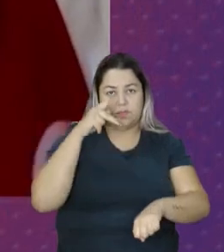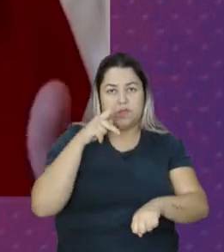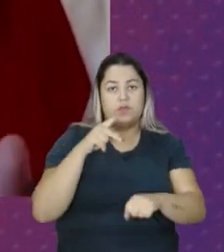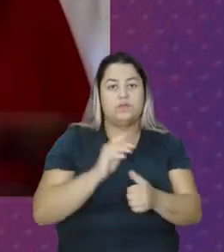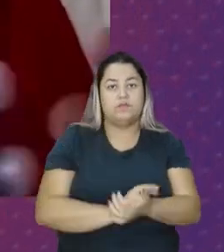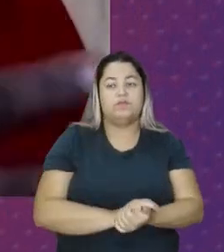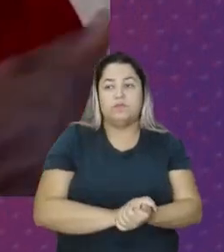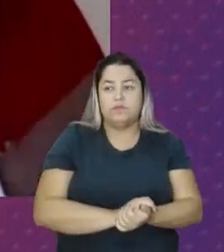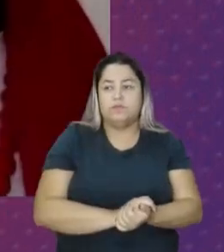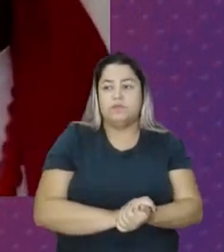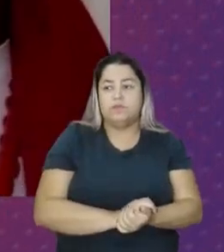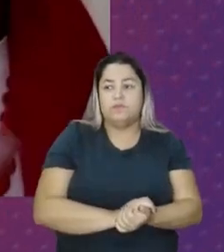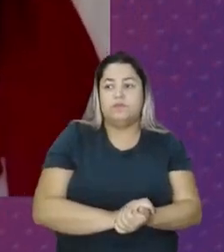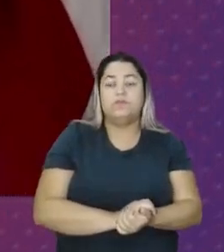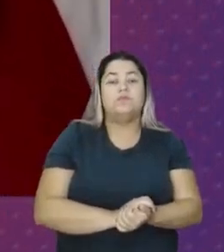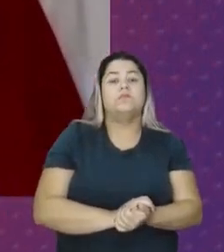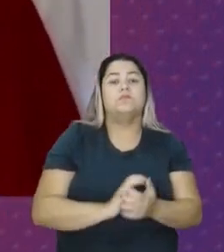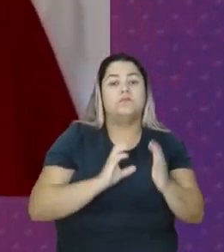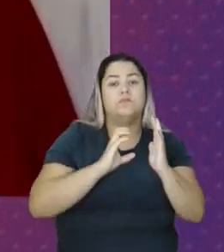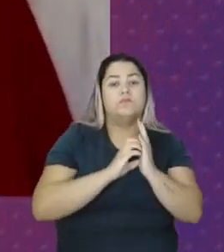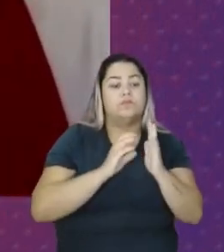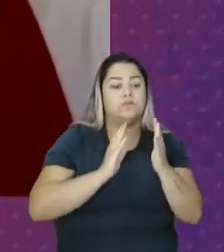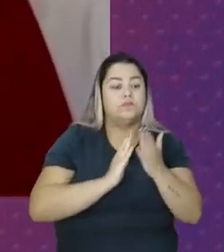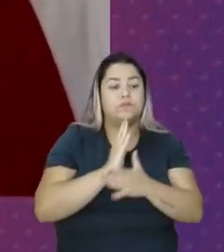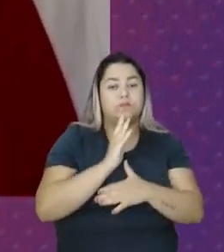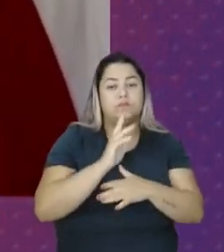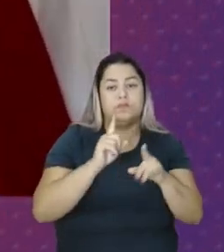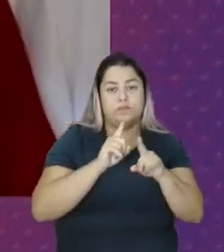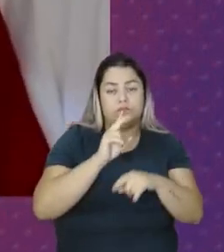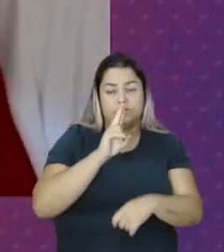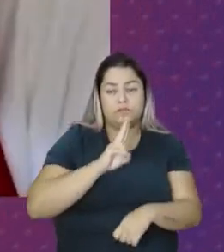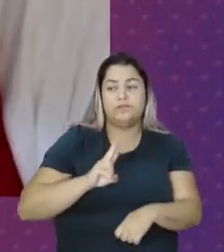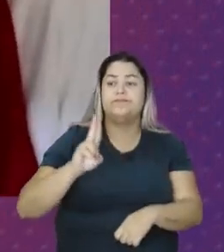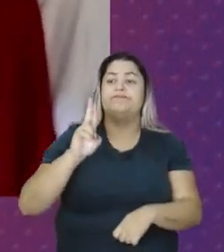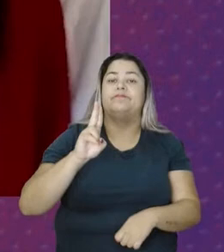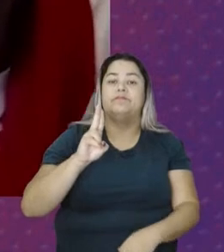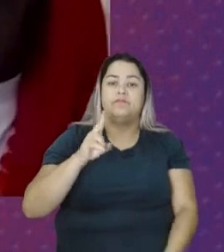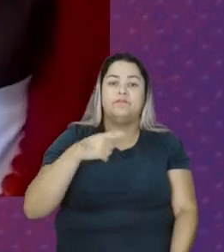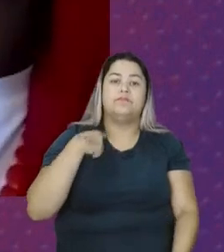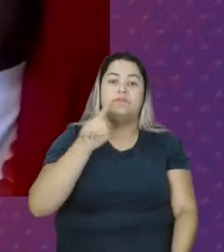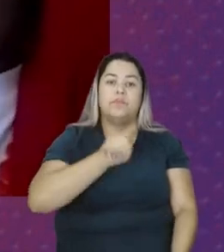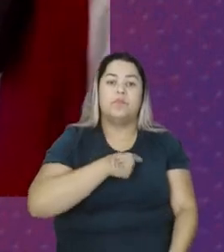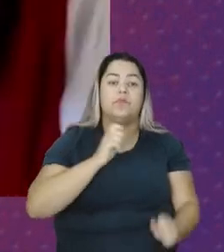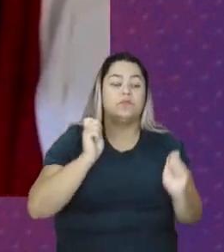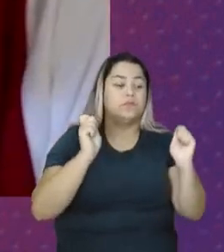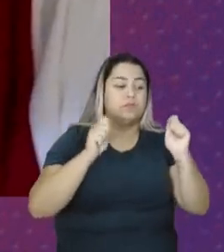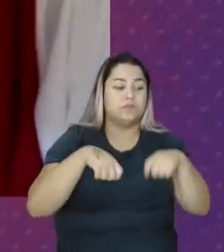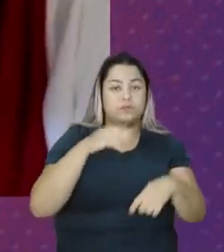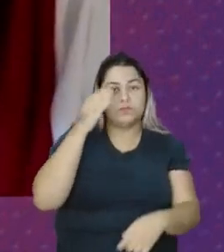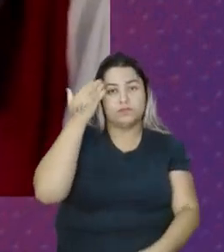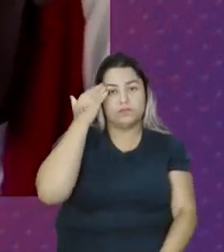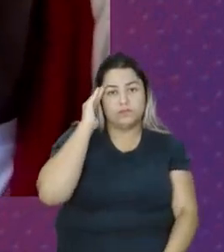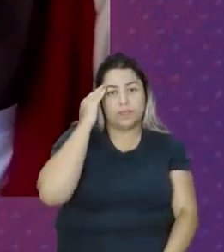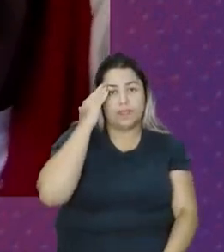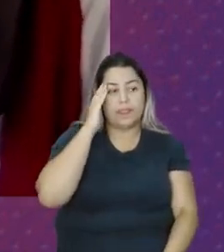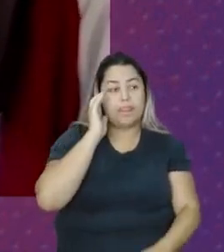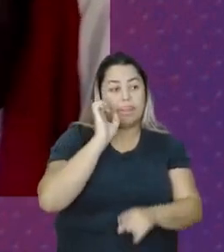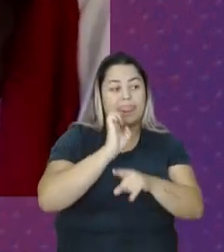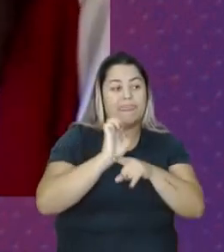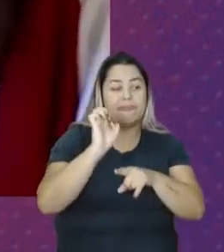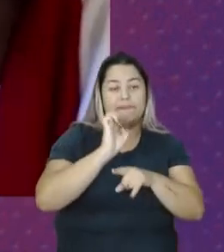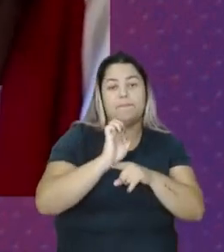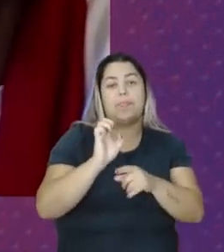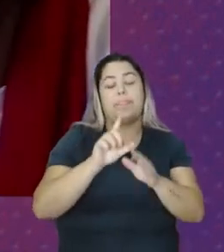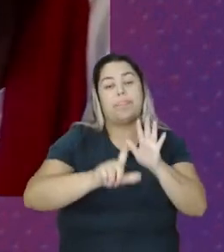e também fazer os concursos para a universidade. Então, nós precisamos compreender que o Estado precisa, para